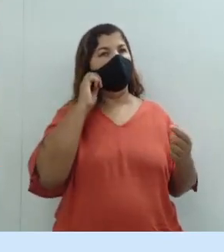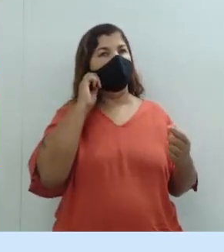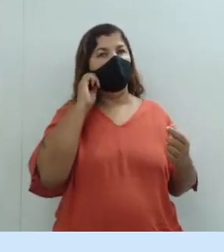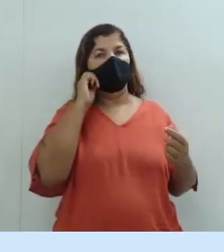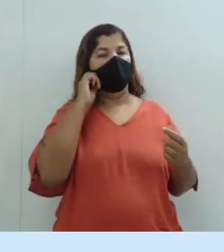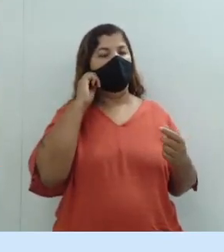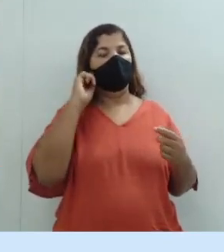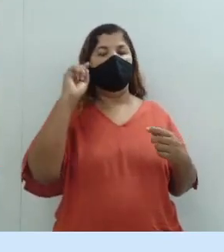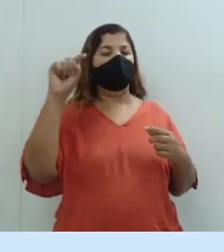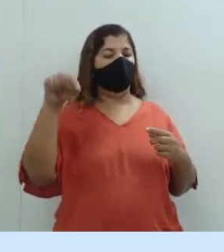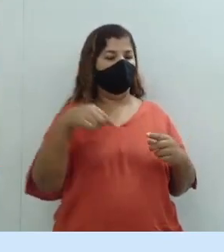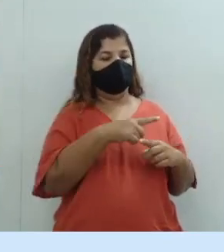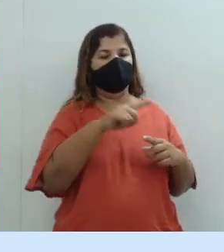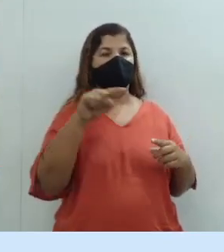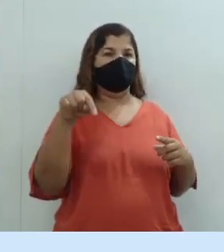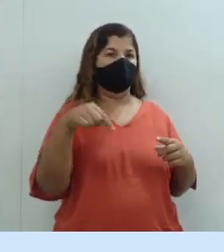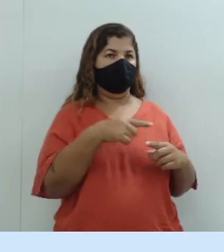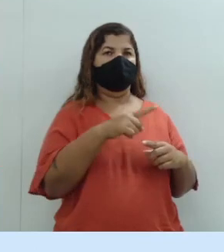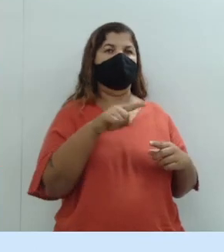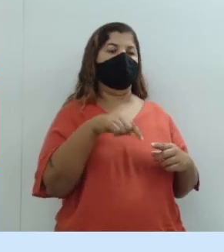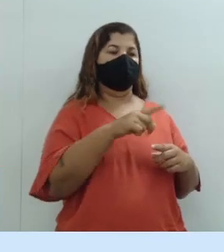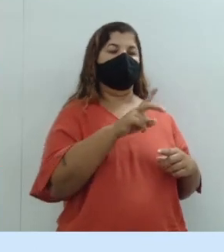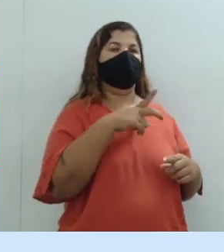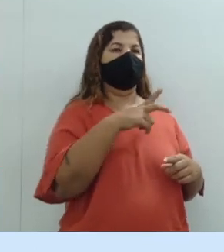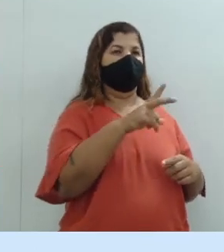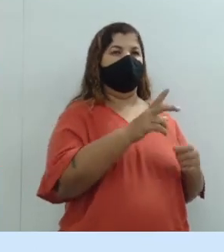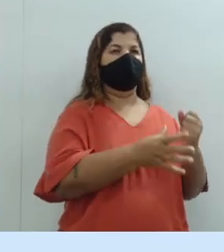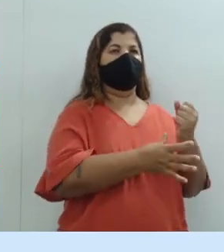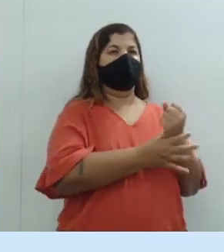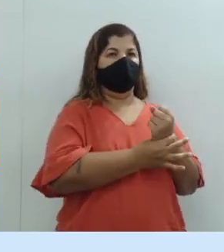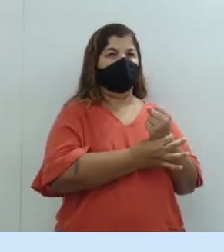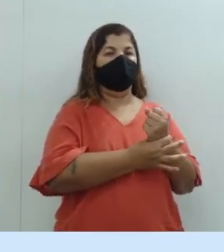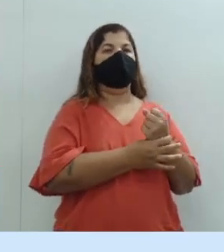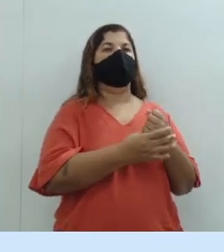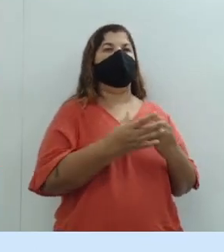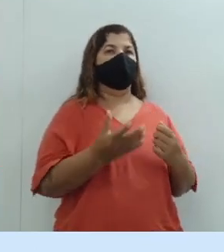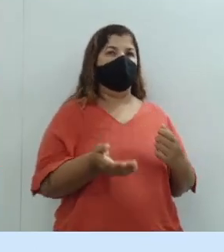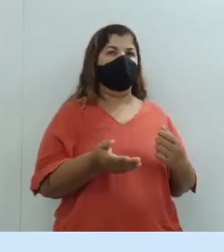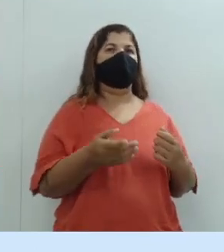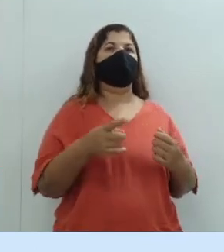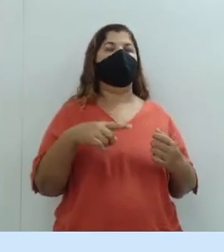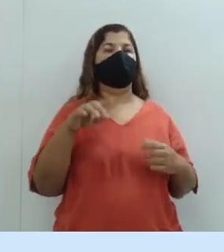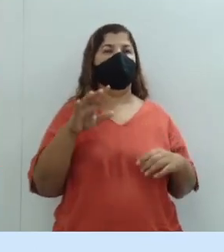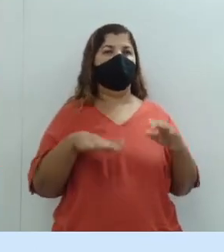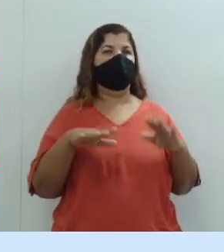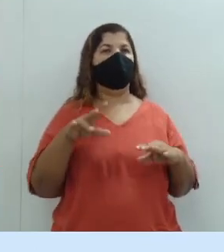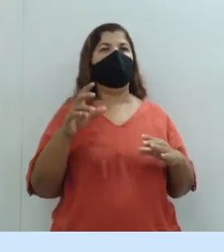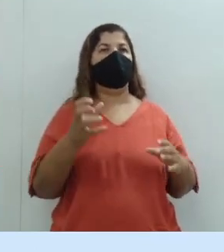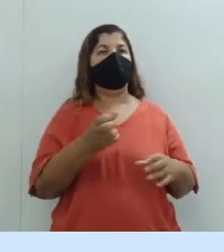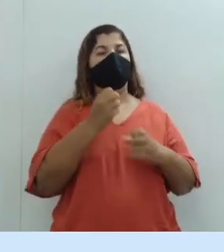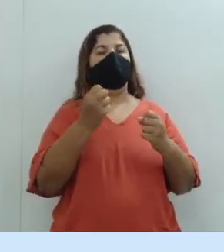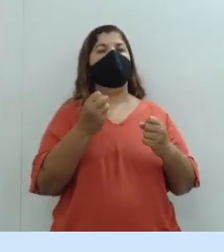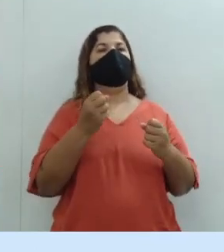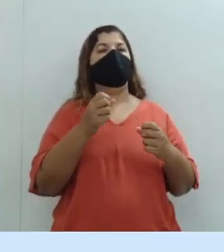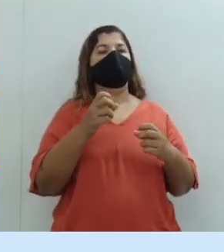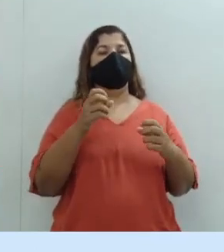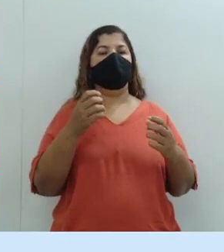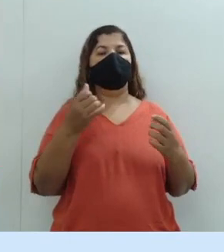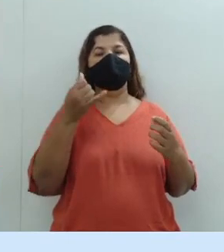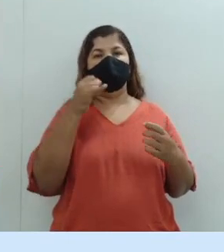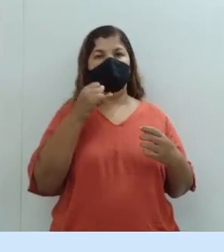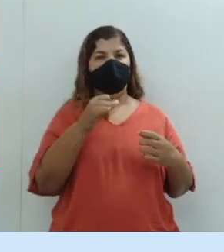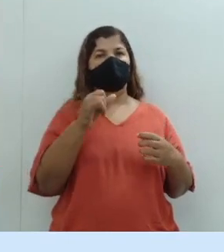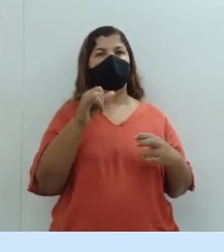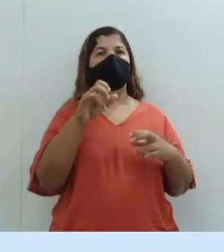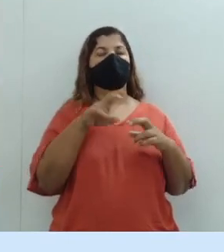conduzir a eletricidade e seu circuito está protegido. Então, em muitas das vezes, nossos circuitos são salvos pelos fusíveis. E é interessante